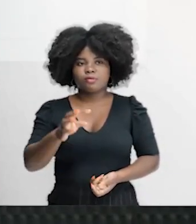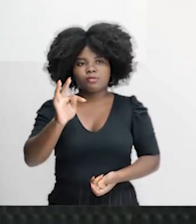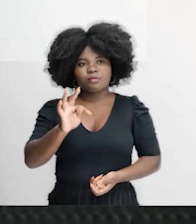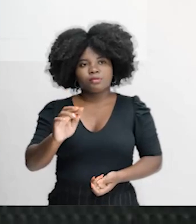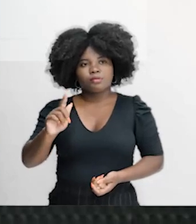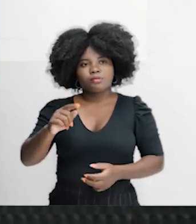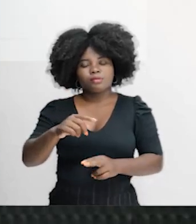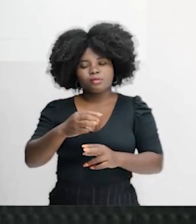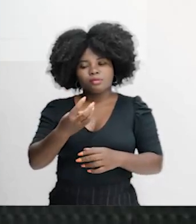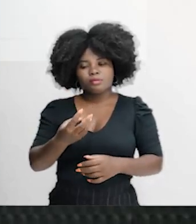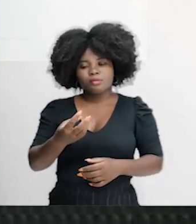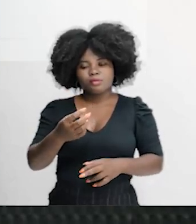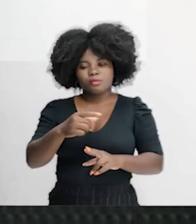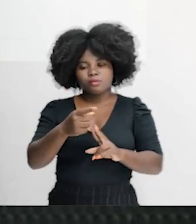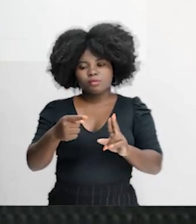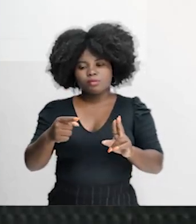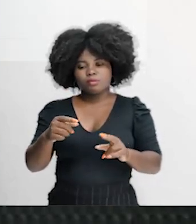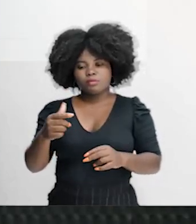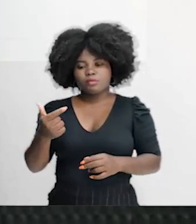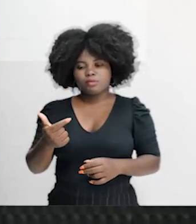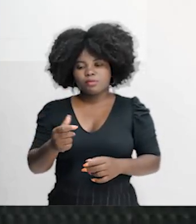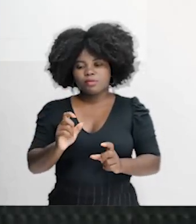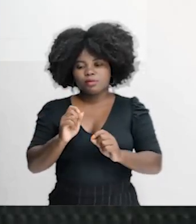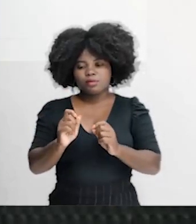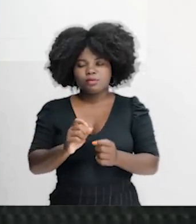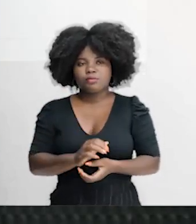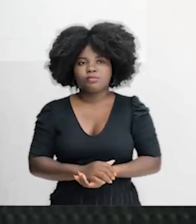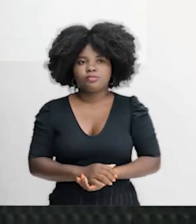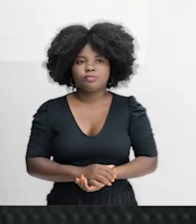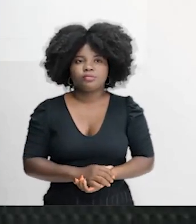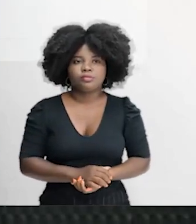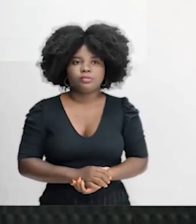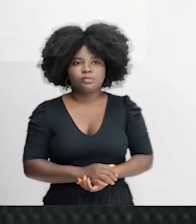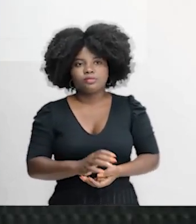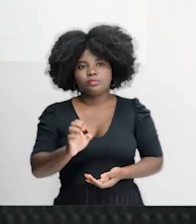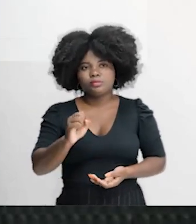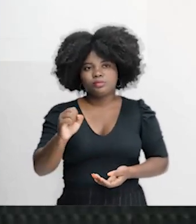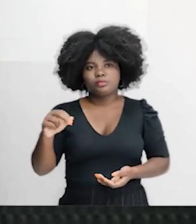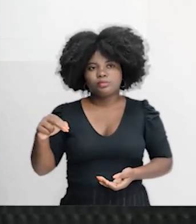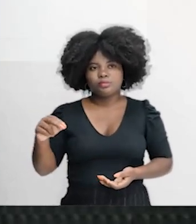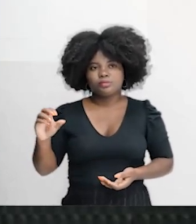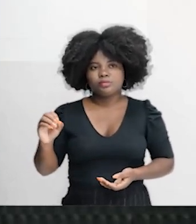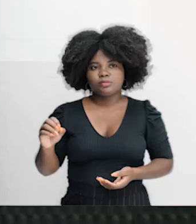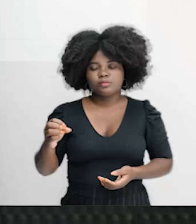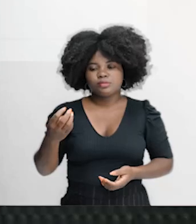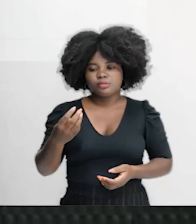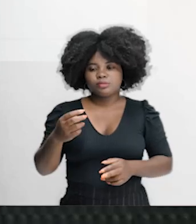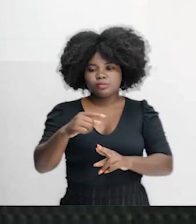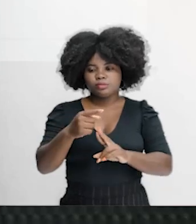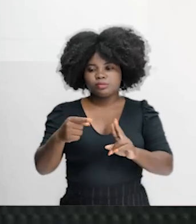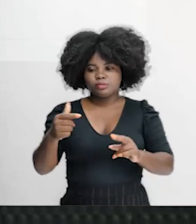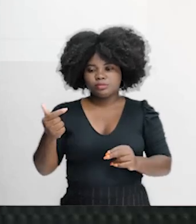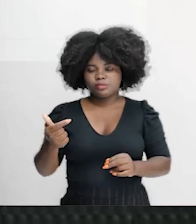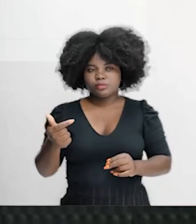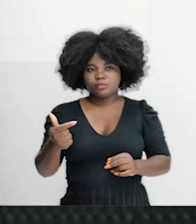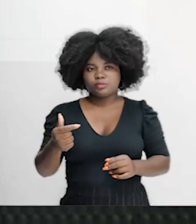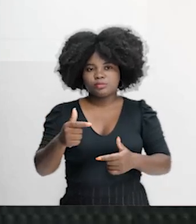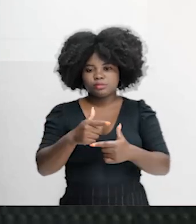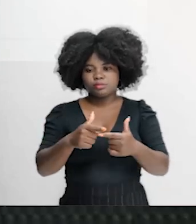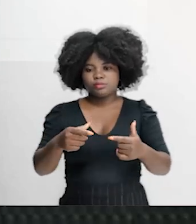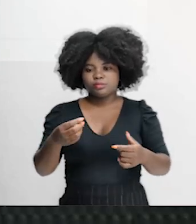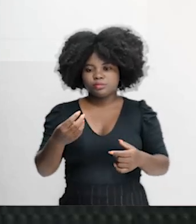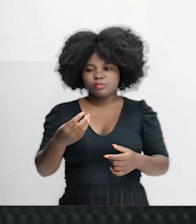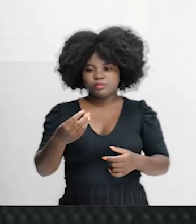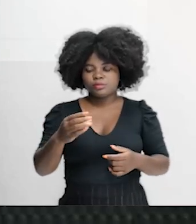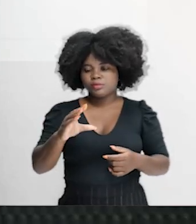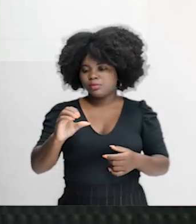de 3π sobre 2? Ó, aqui vai ficar seno de 3π sobre 2 sobre o cosseno de